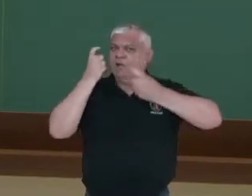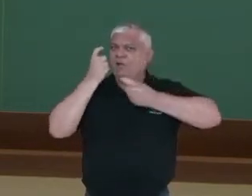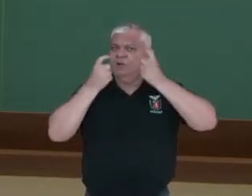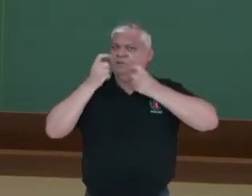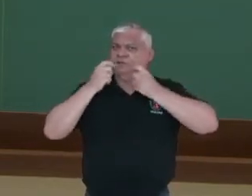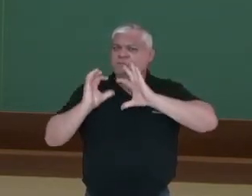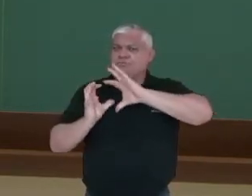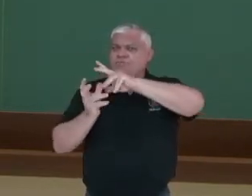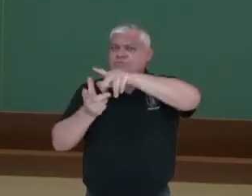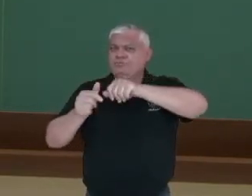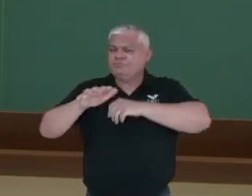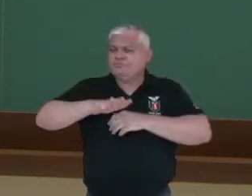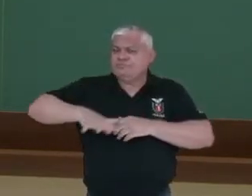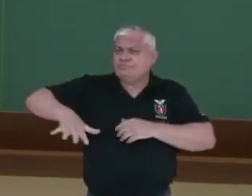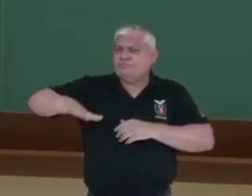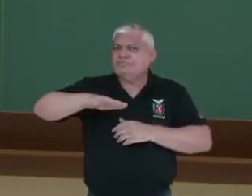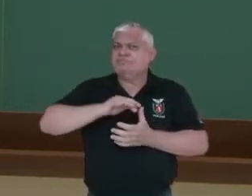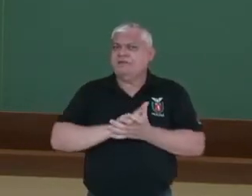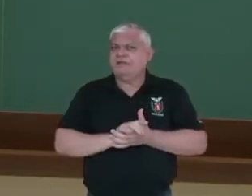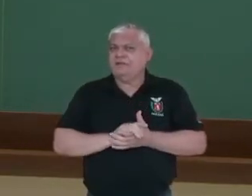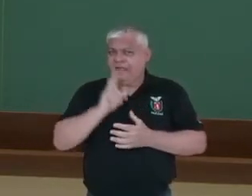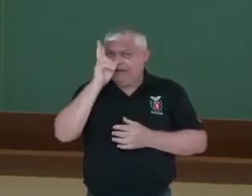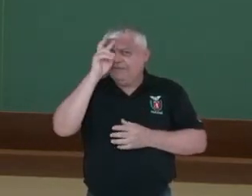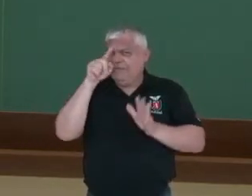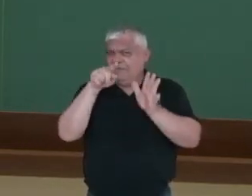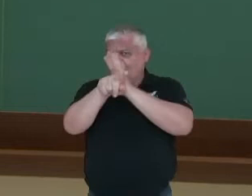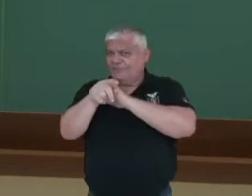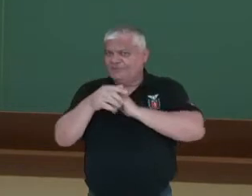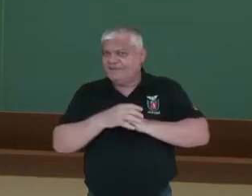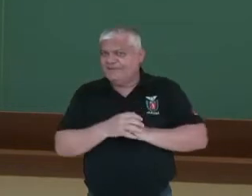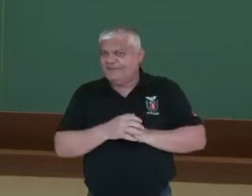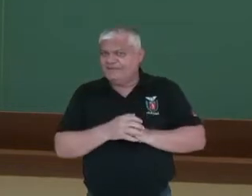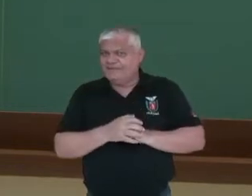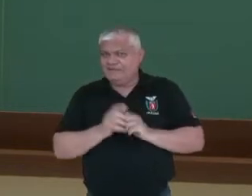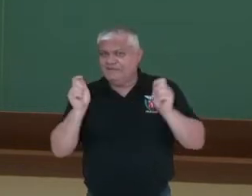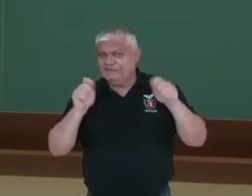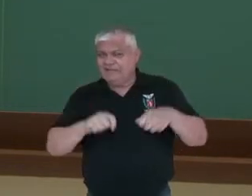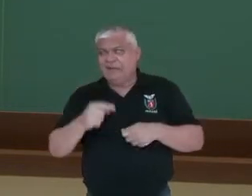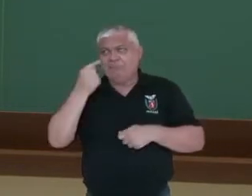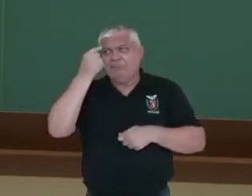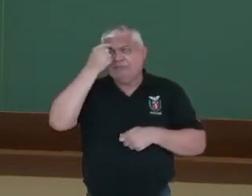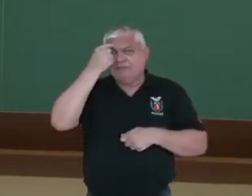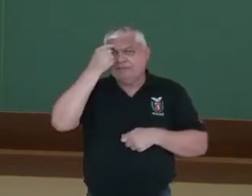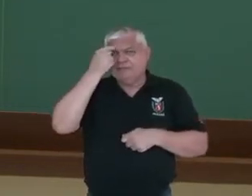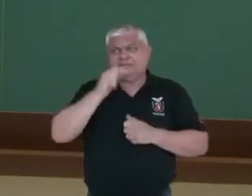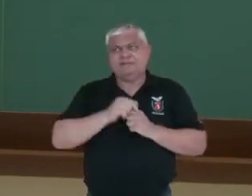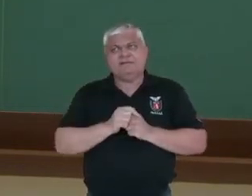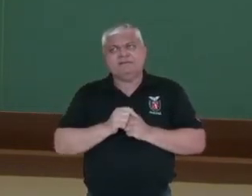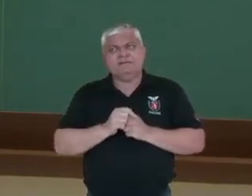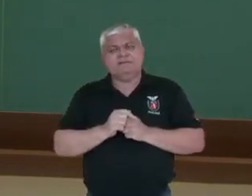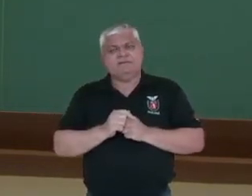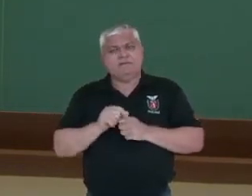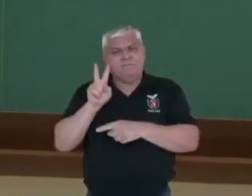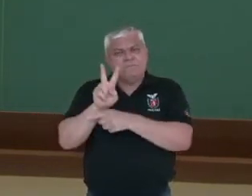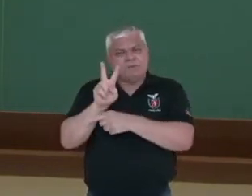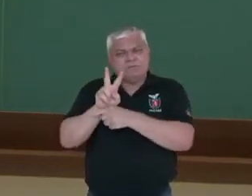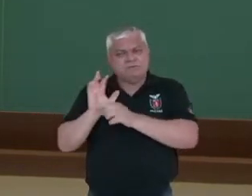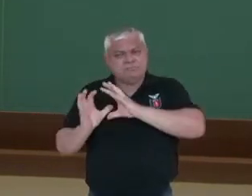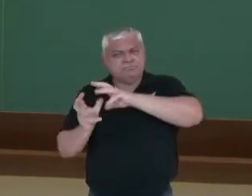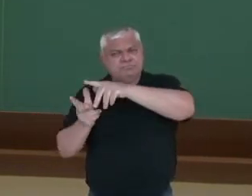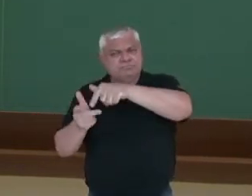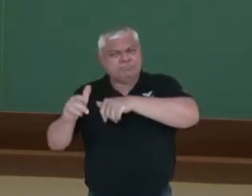relação ao meio ambiente. Lembra do início da aula, eu perguntei, e aí, será que tu consegue pensar alguma coisa para proteger o meio